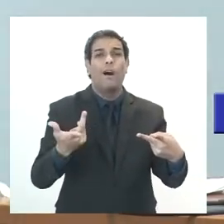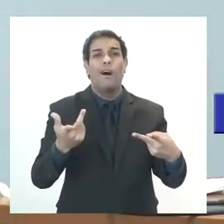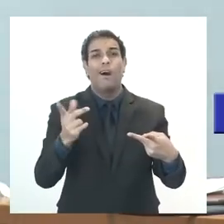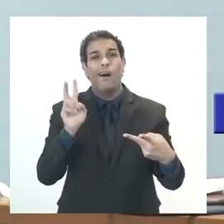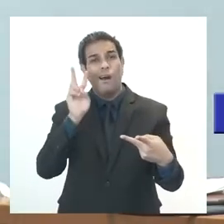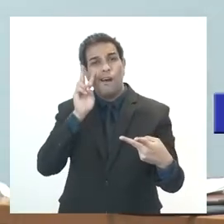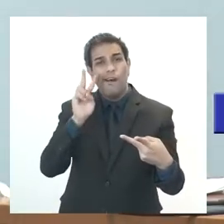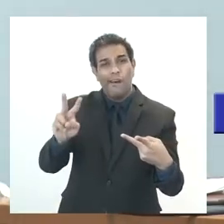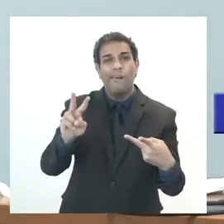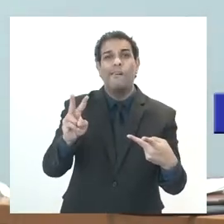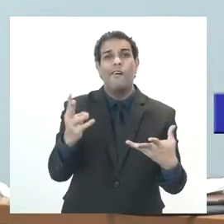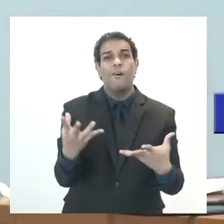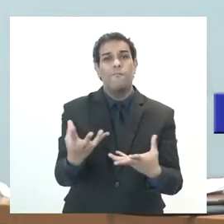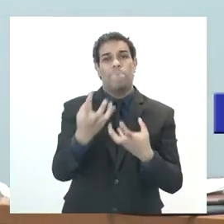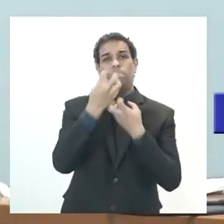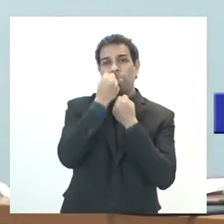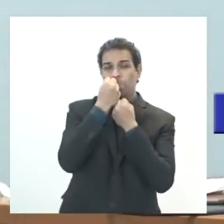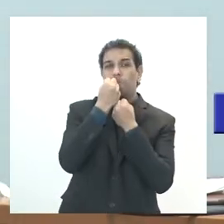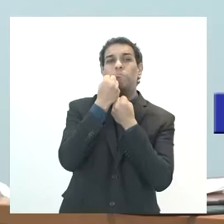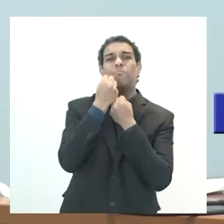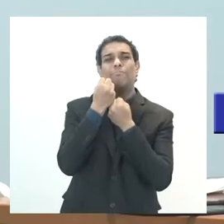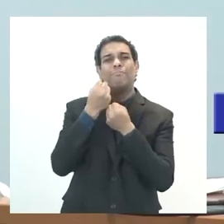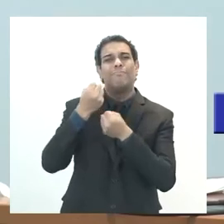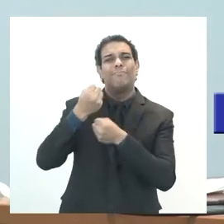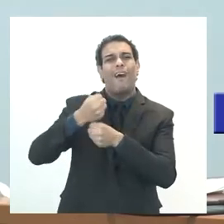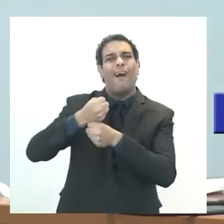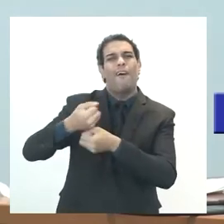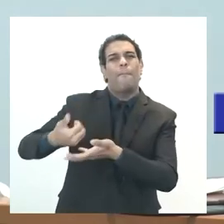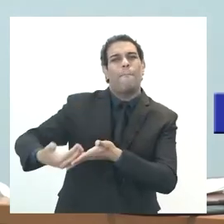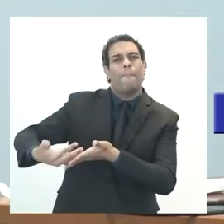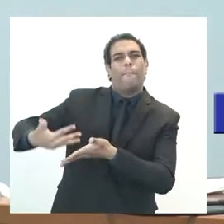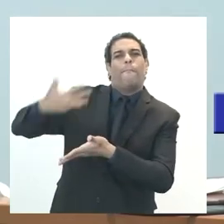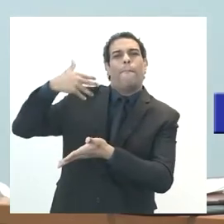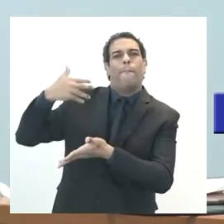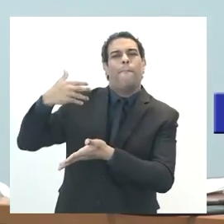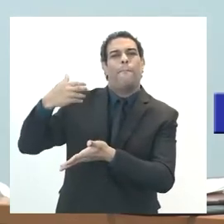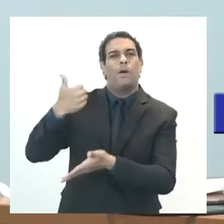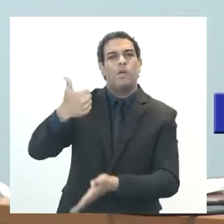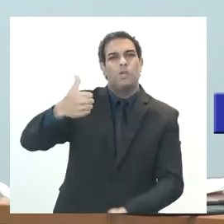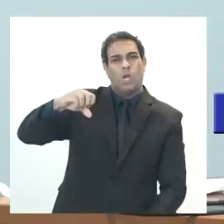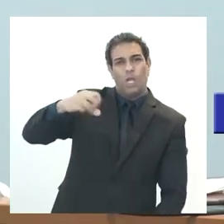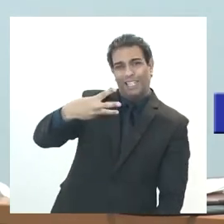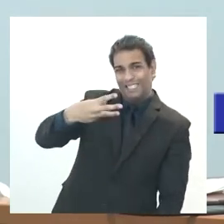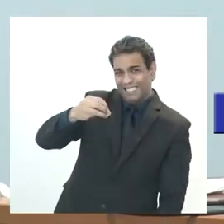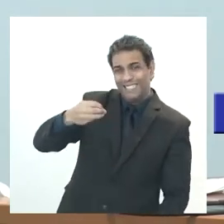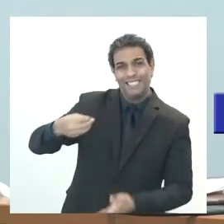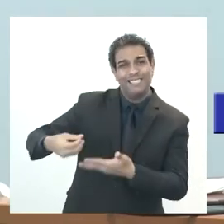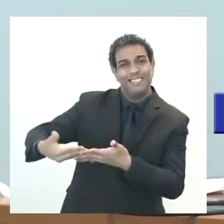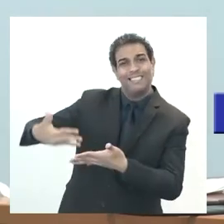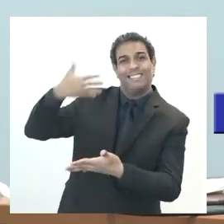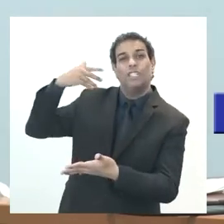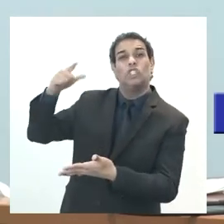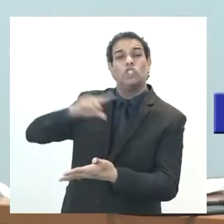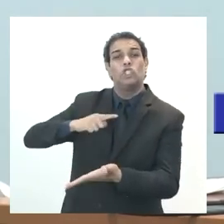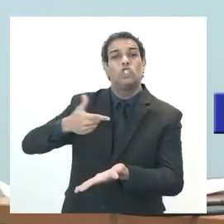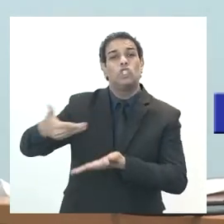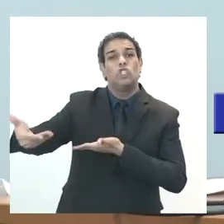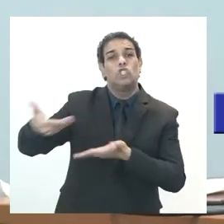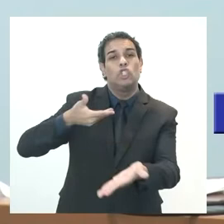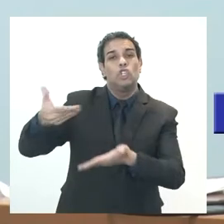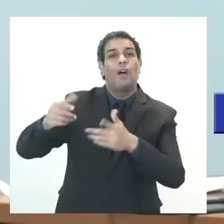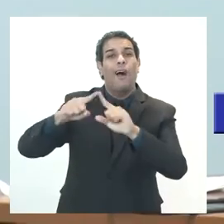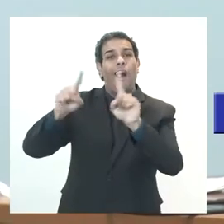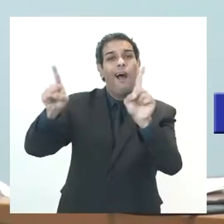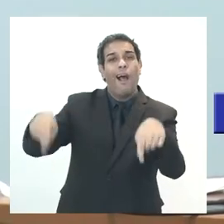voltar ao patrimonialismo não é voltar lá década de 30 nada era antes de Vargas né onde o servidor público